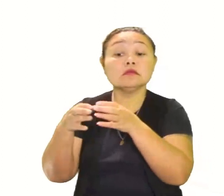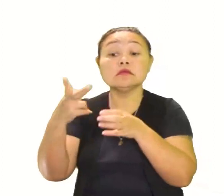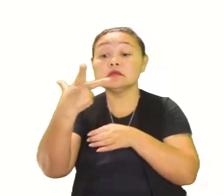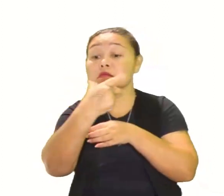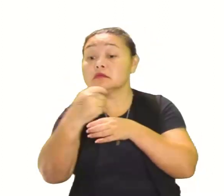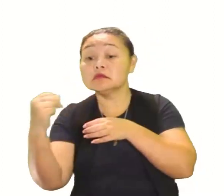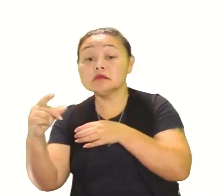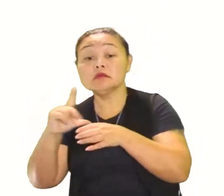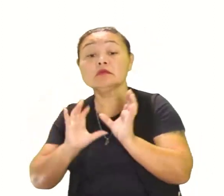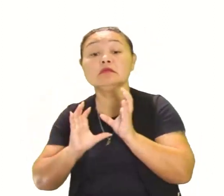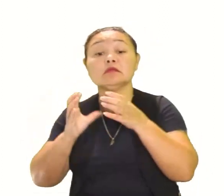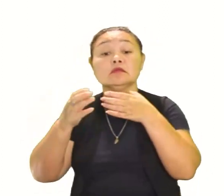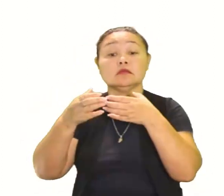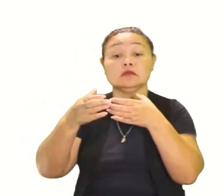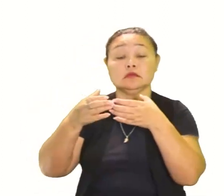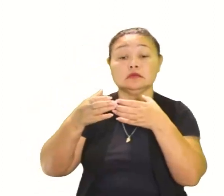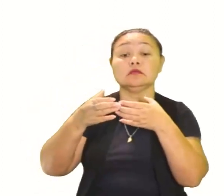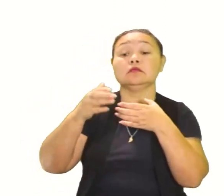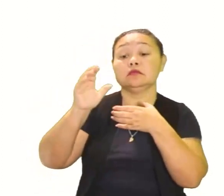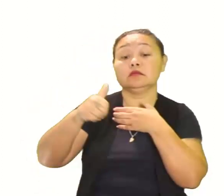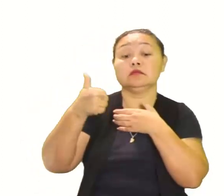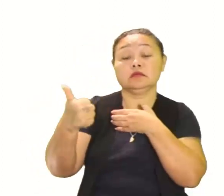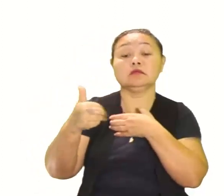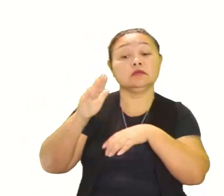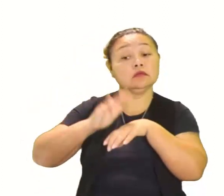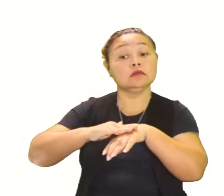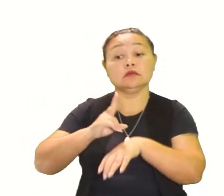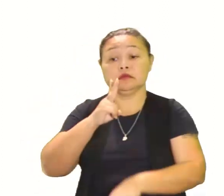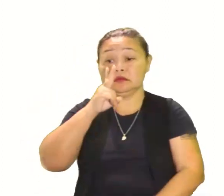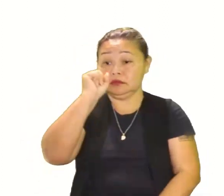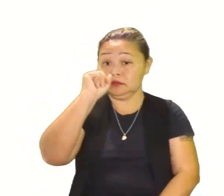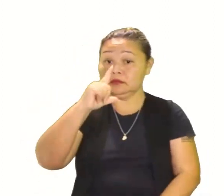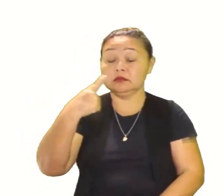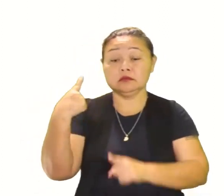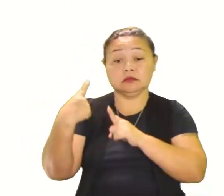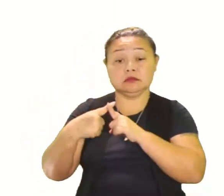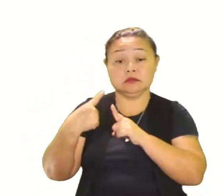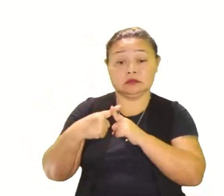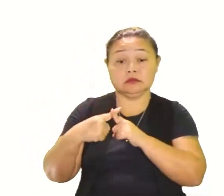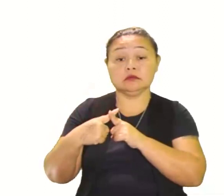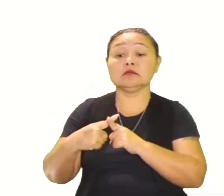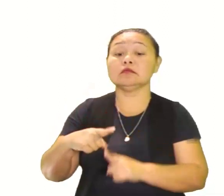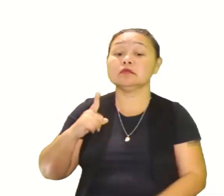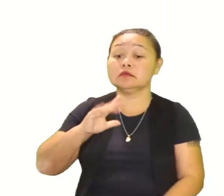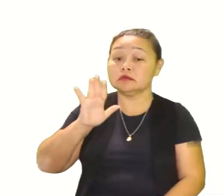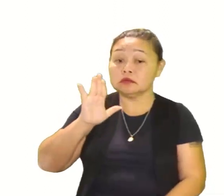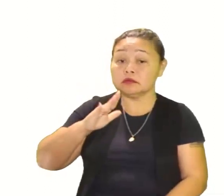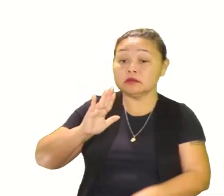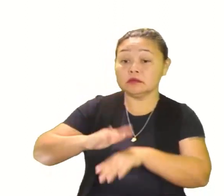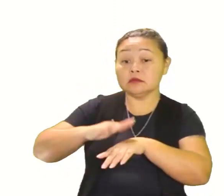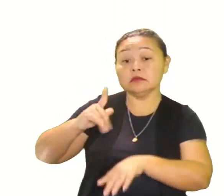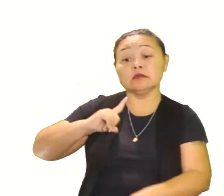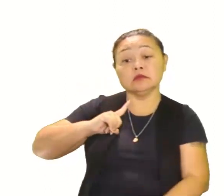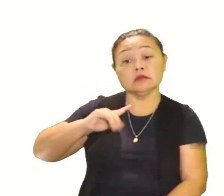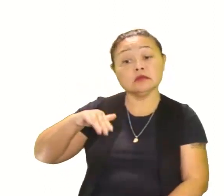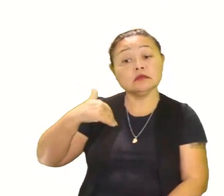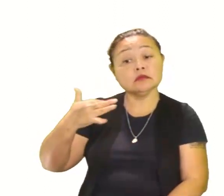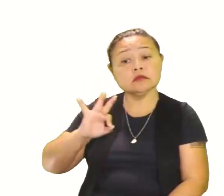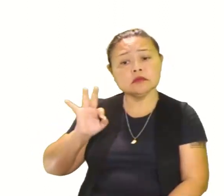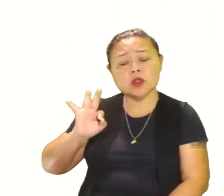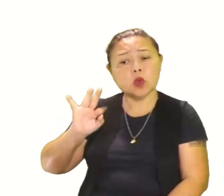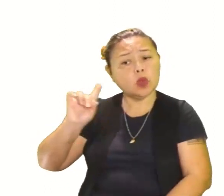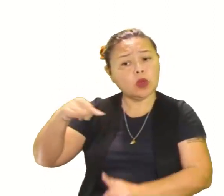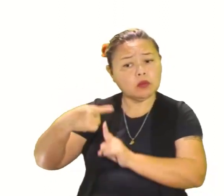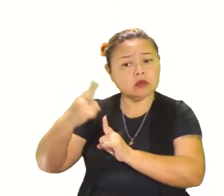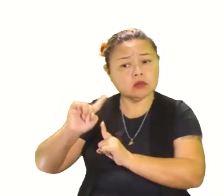será o vencedor? O grupo 1 está ficando com mais força. 1, né? Isso, grupo 1. Por quê? Porque teve uma força de mais intensidade. Não